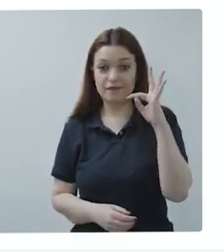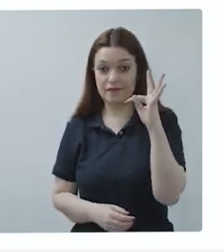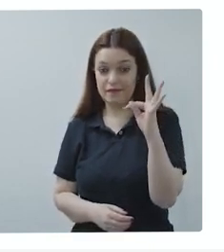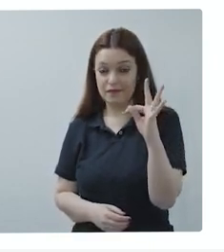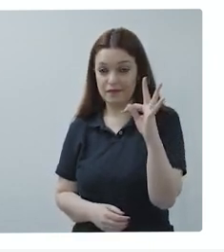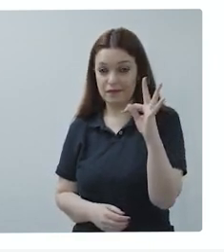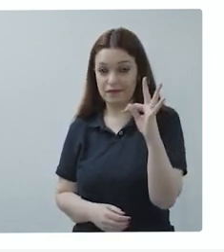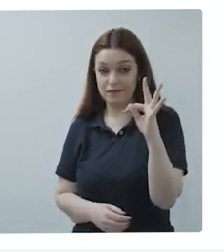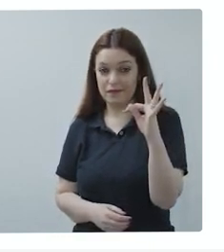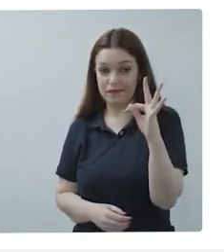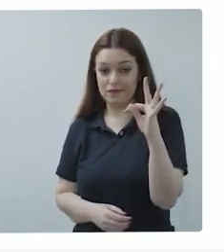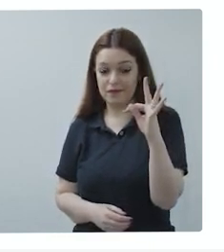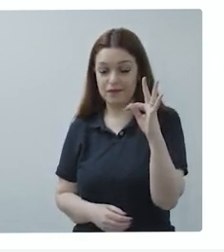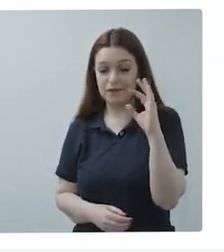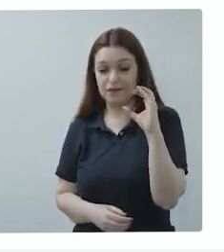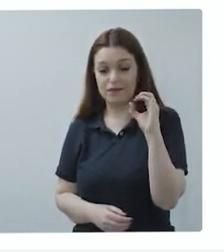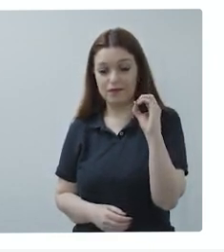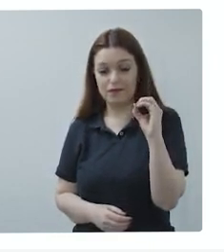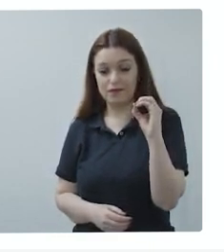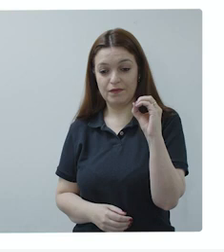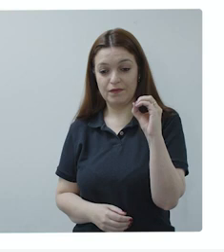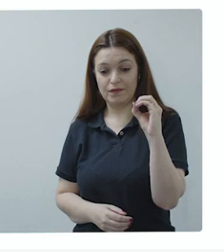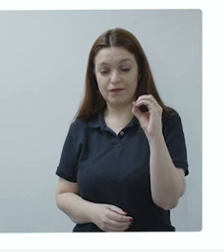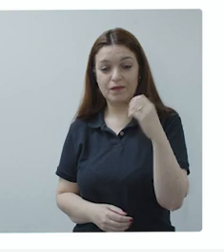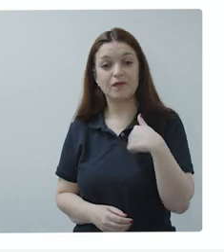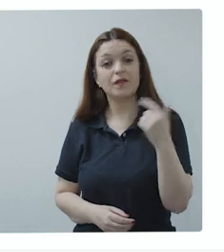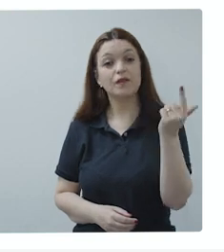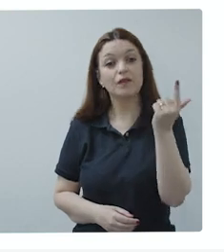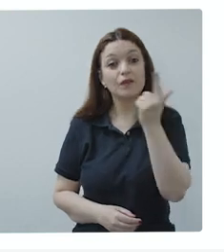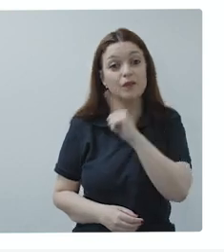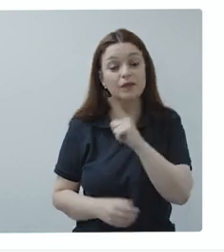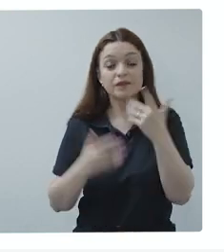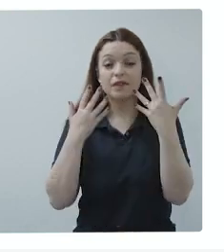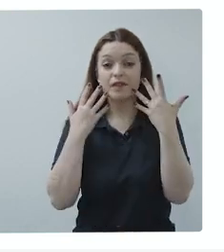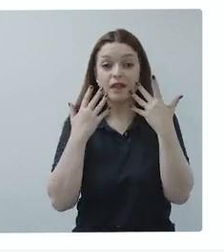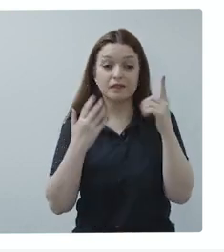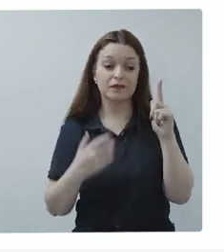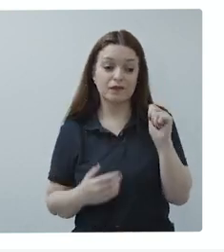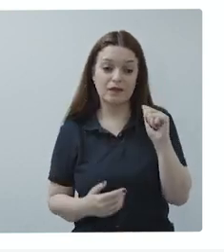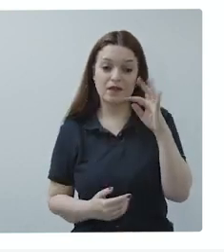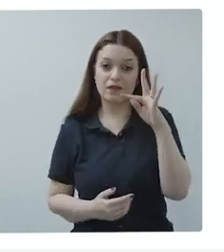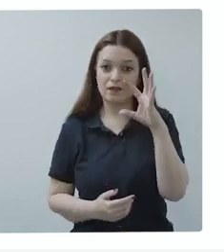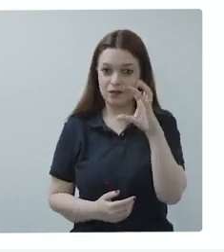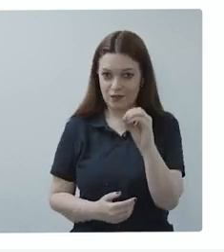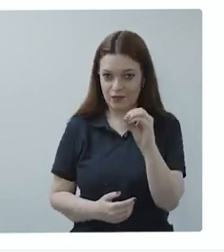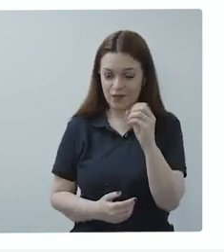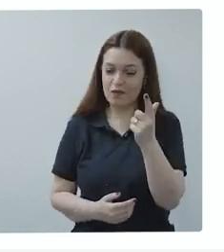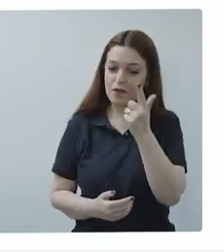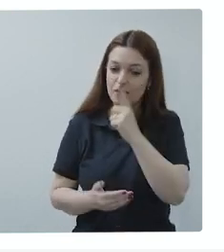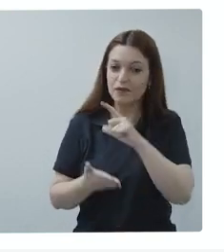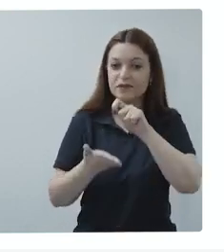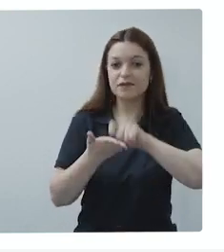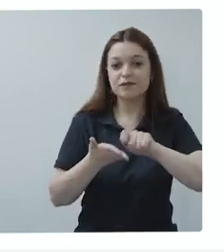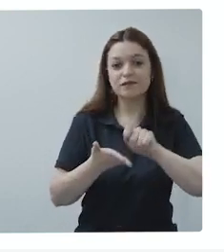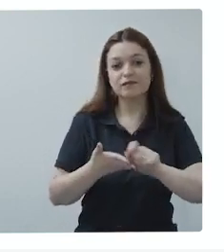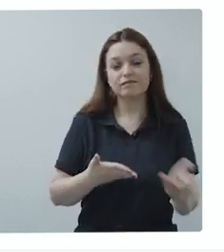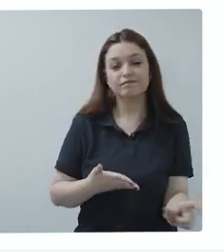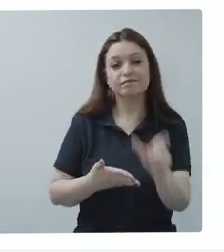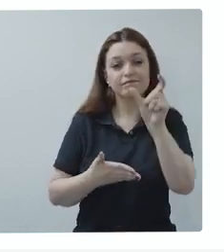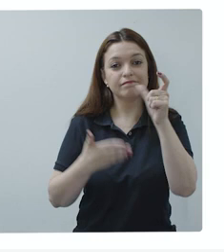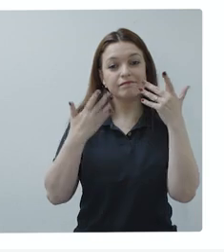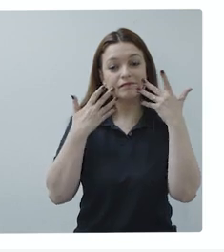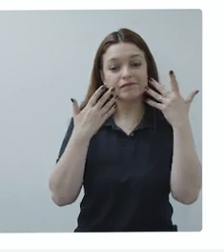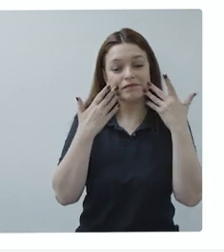T e o O, para formar a sílaba TO. E formamos, então, a